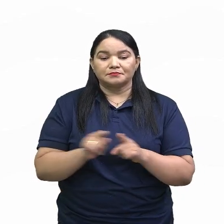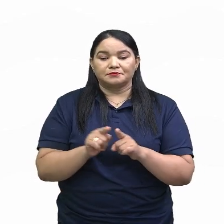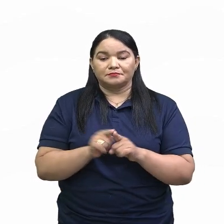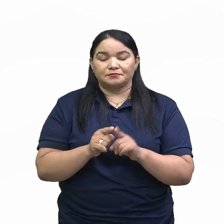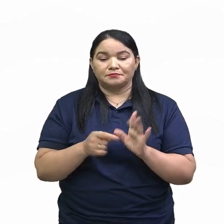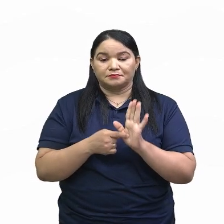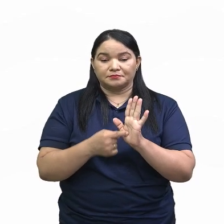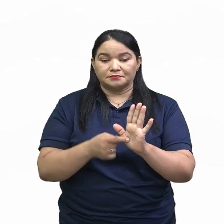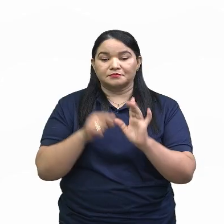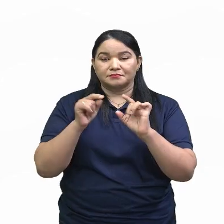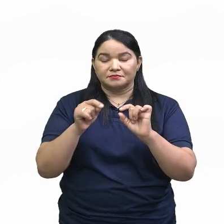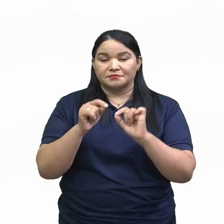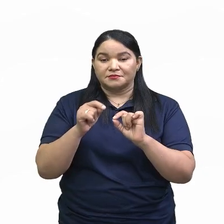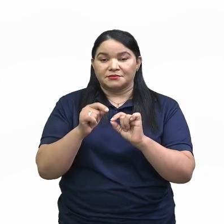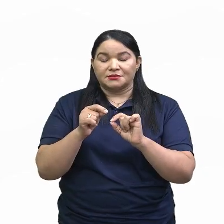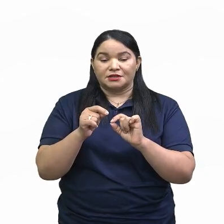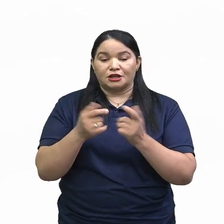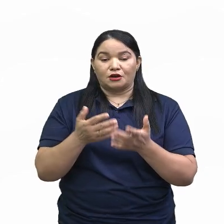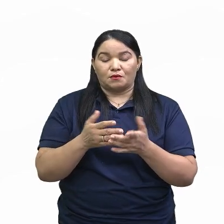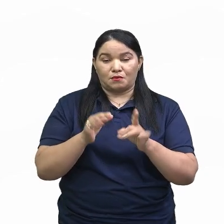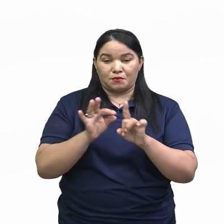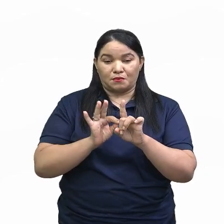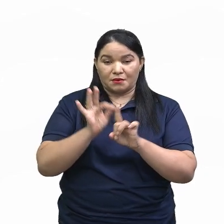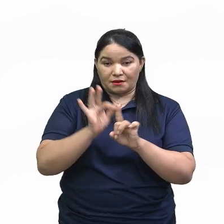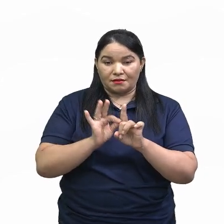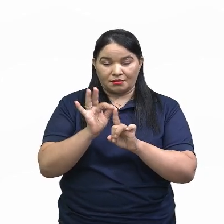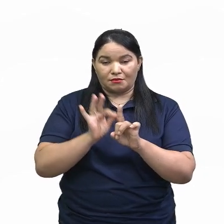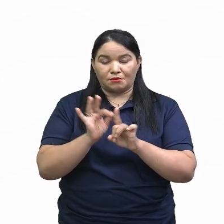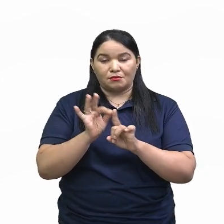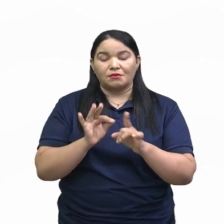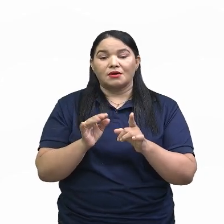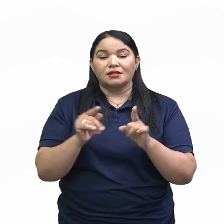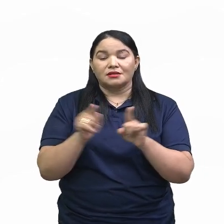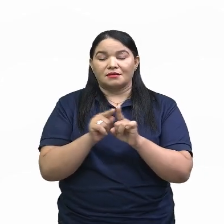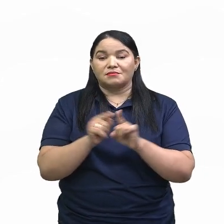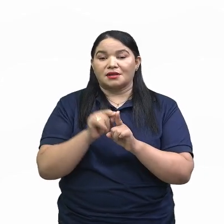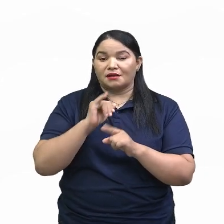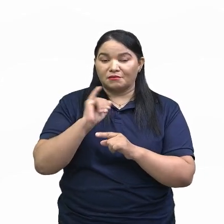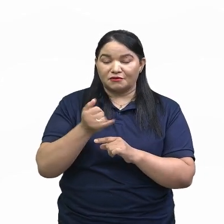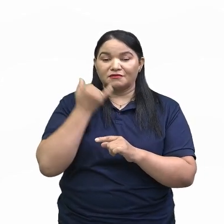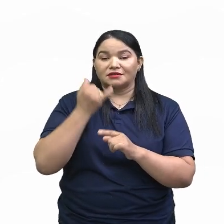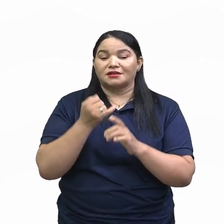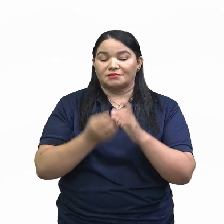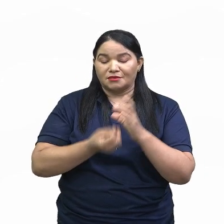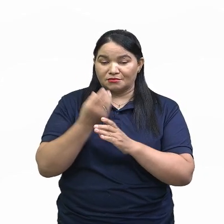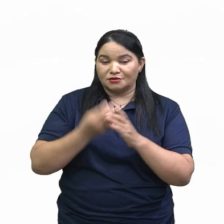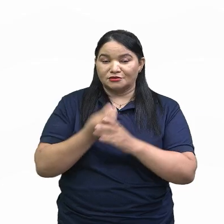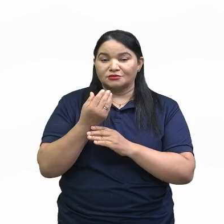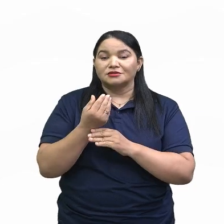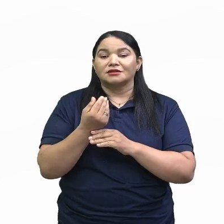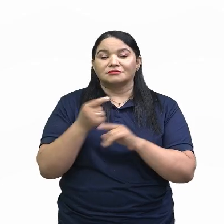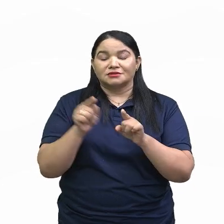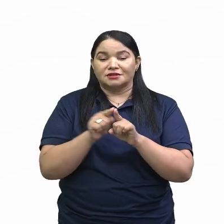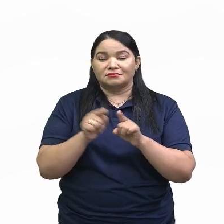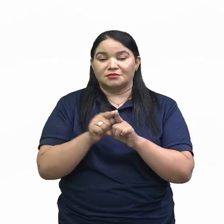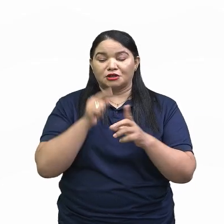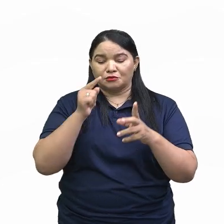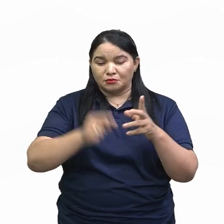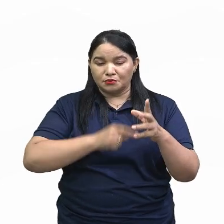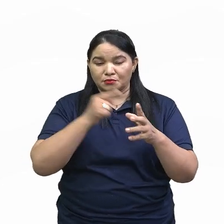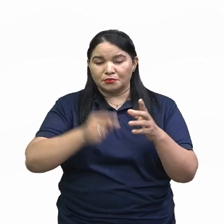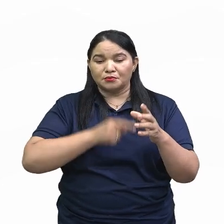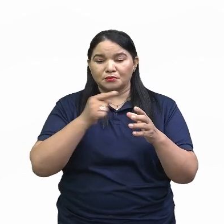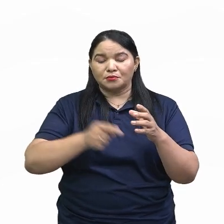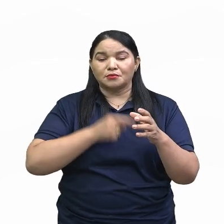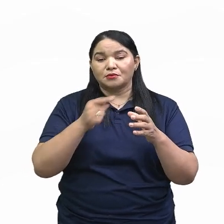calor ele é aproveitado para a produção de vapor. que move as turbinas das